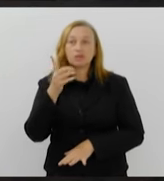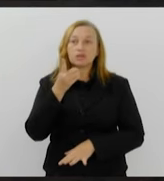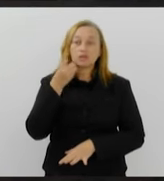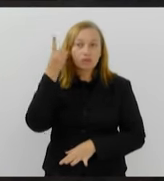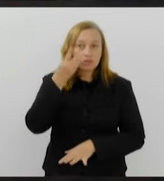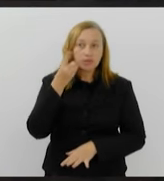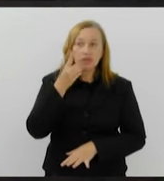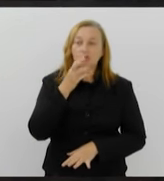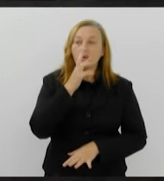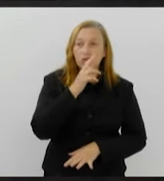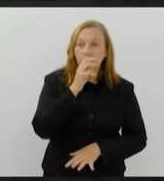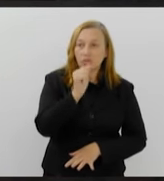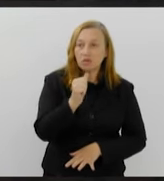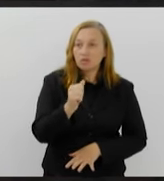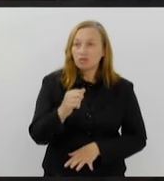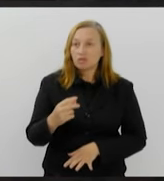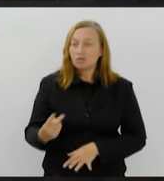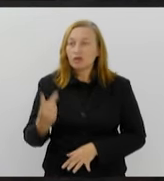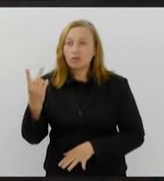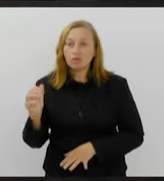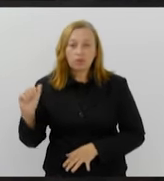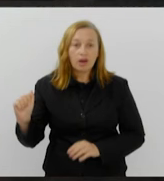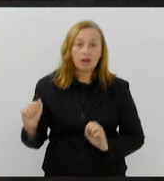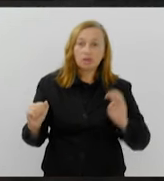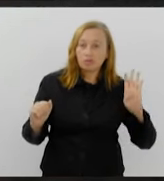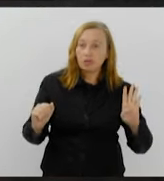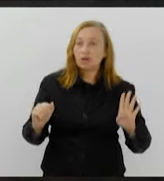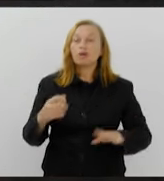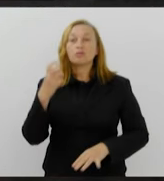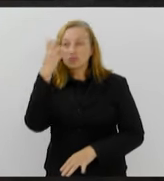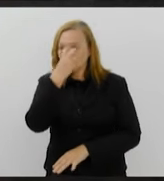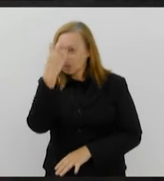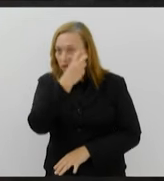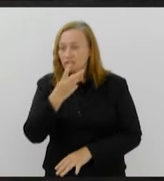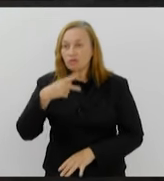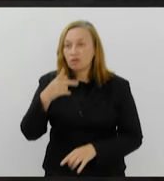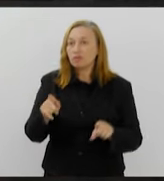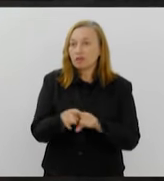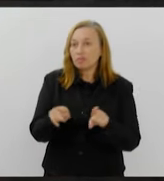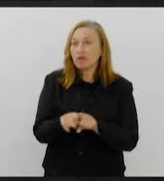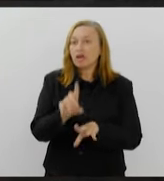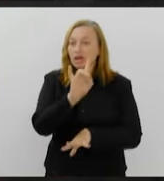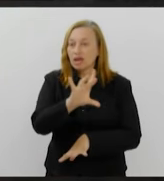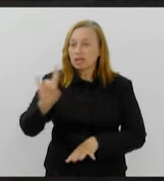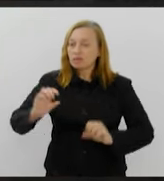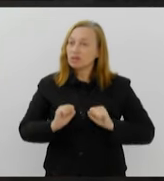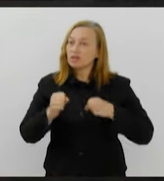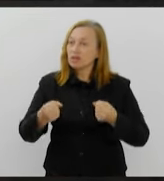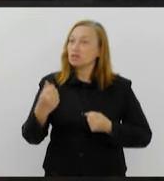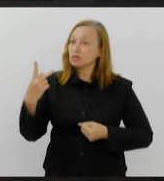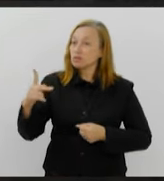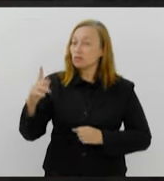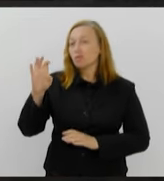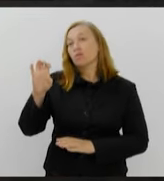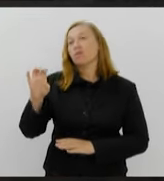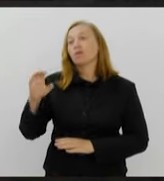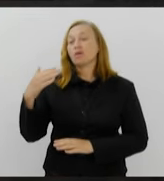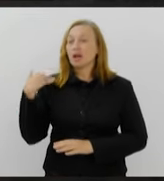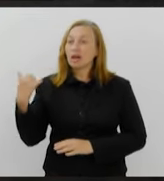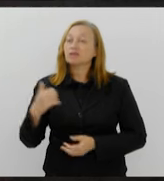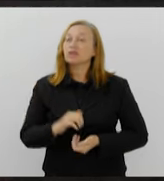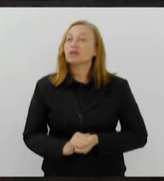para um lado nem vale pro outro como a deputada Verônica Lima bem Colocou também claro cada um tem que defender o seu lado eh que